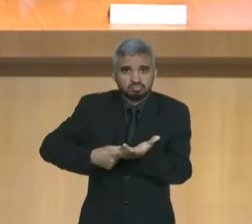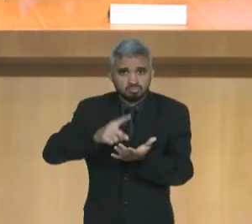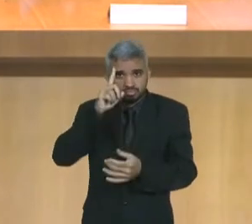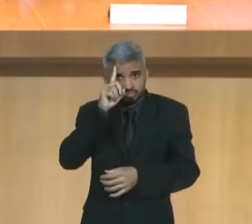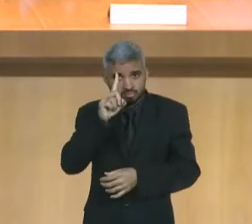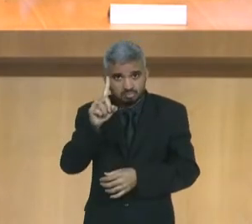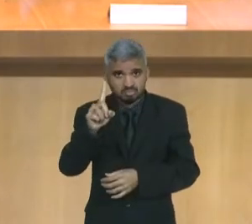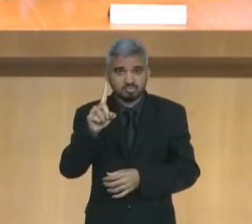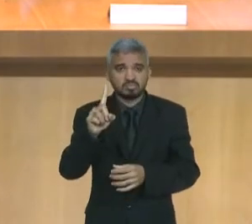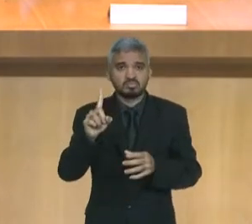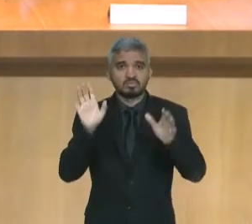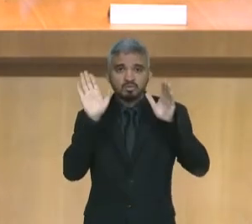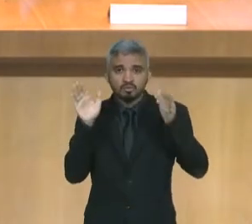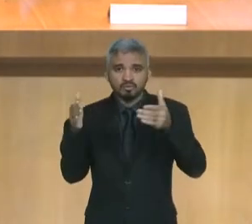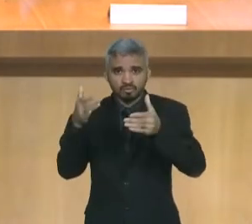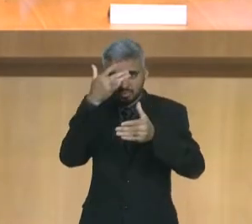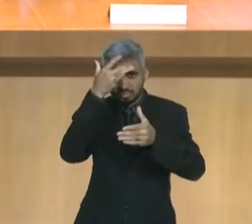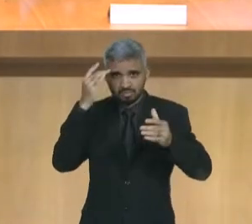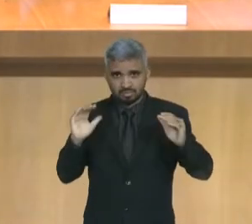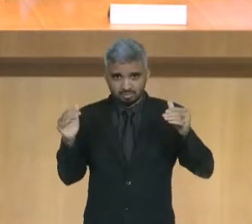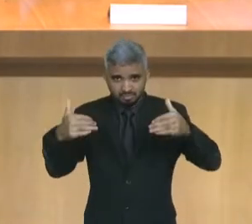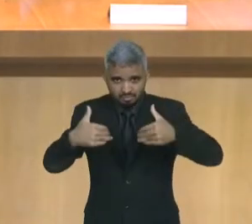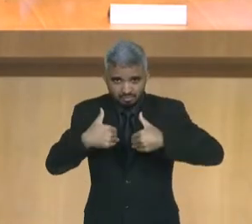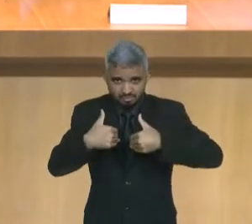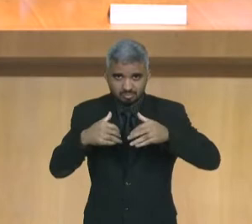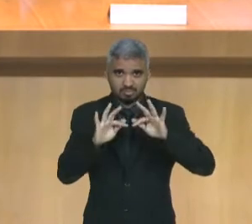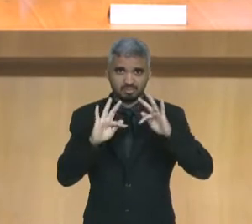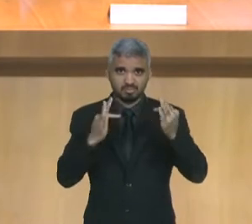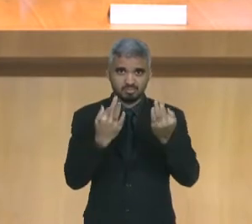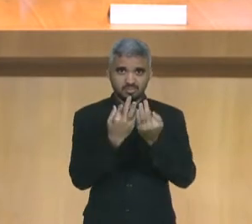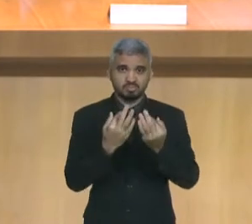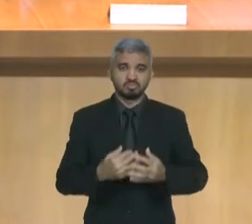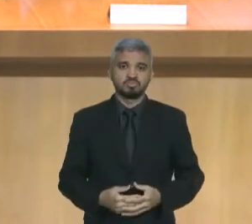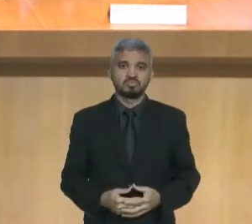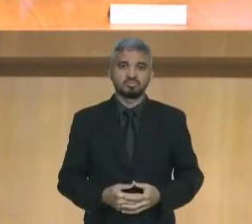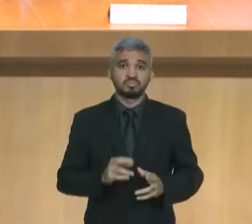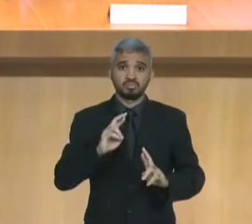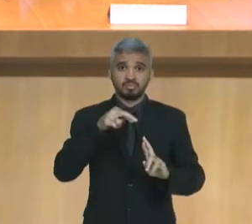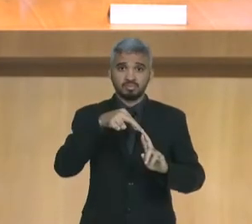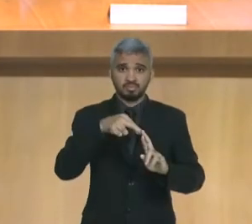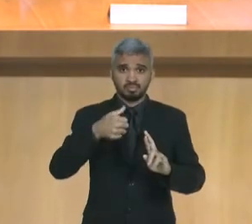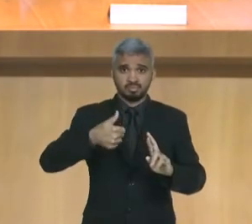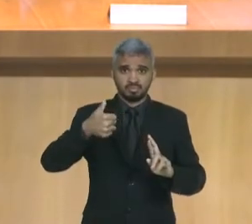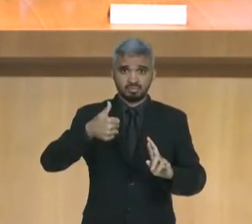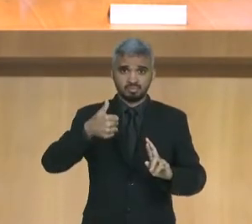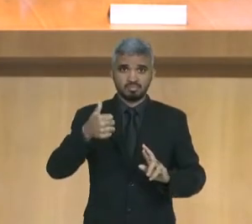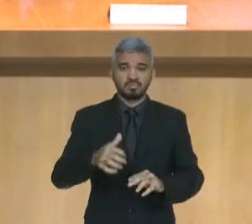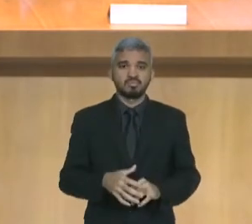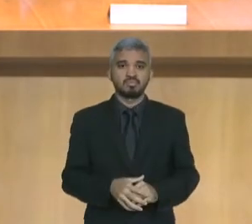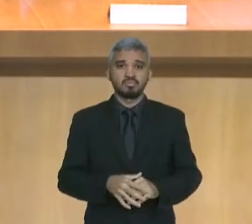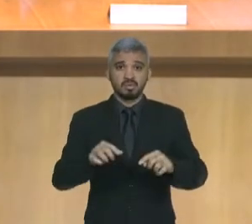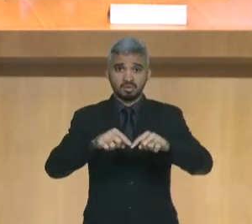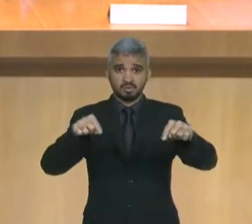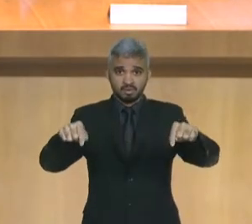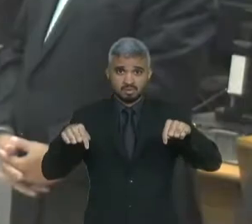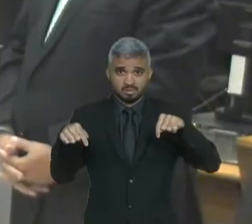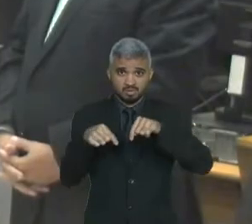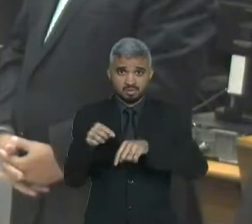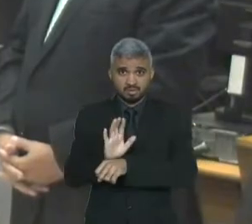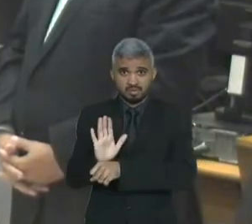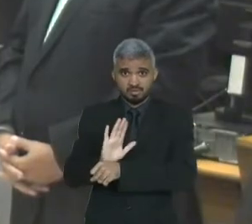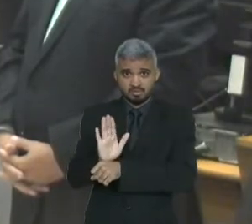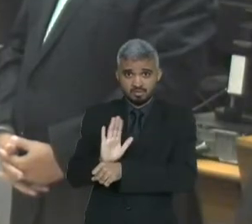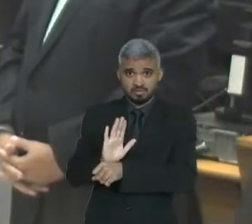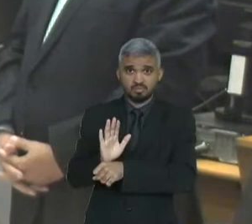espectro autista e suas famílias. Parágrafo 1º. Durante tais sessões, não serão